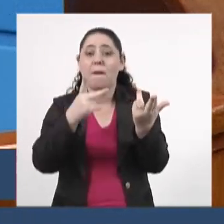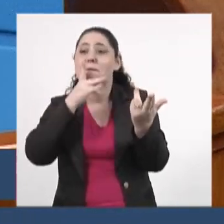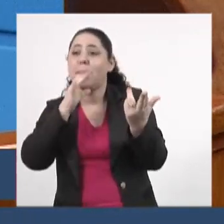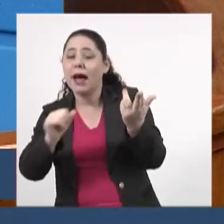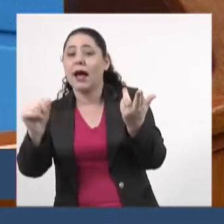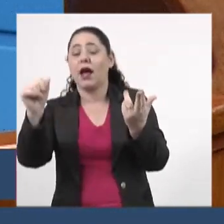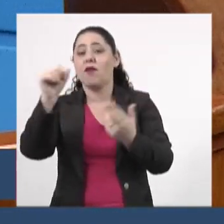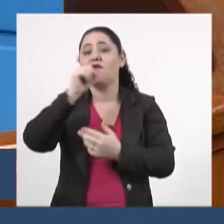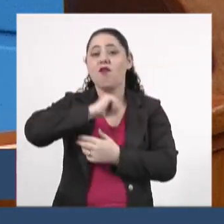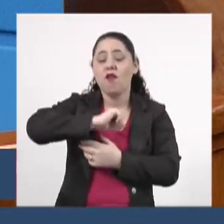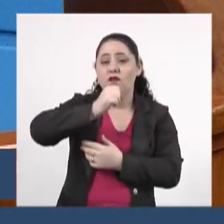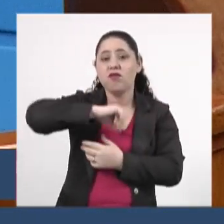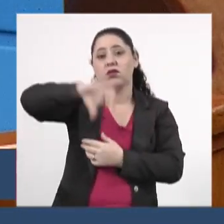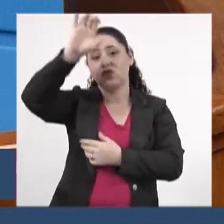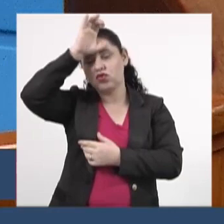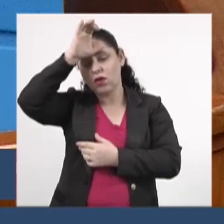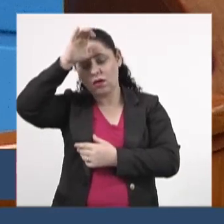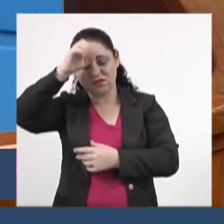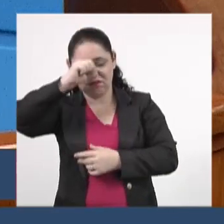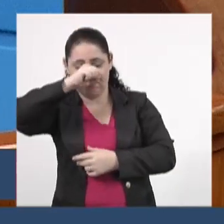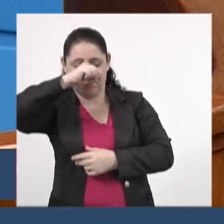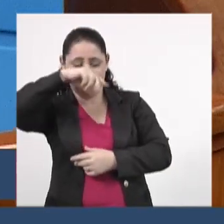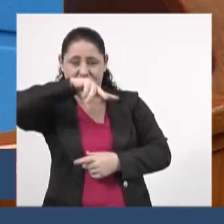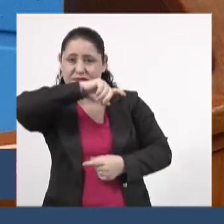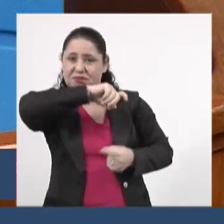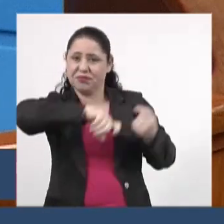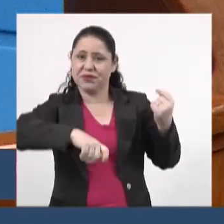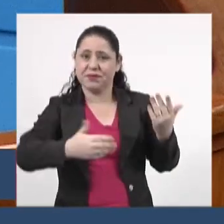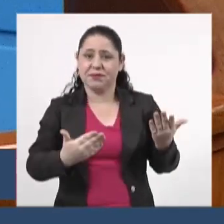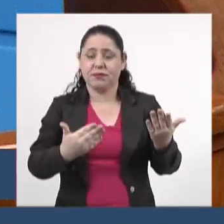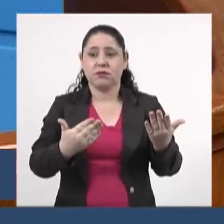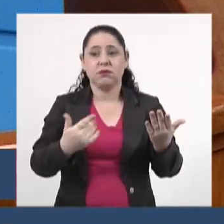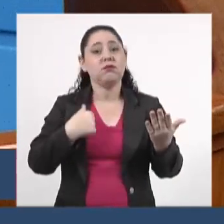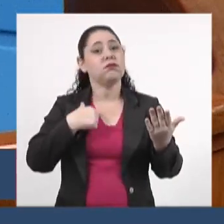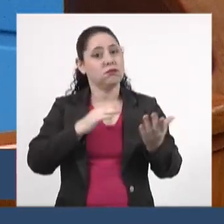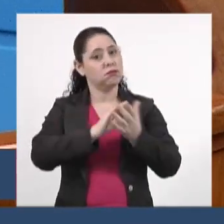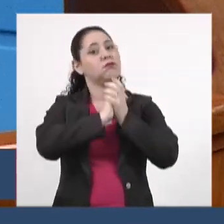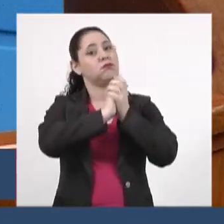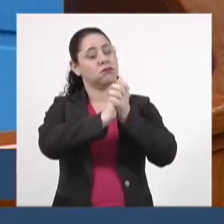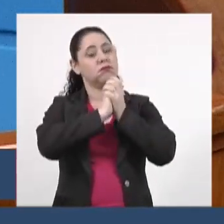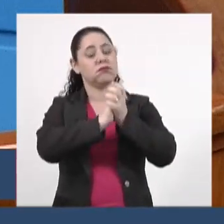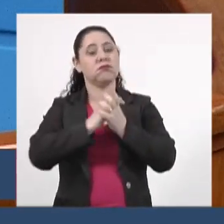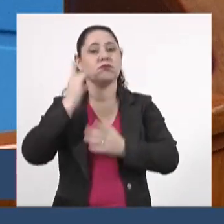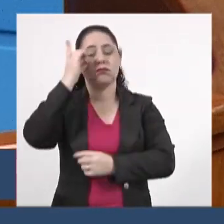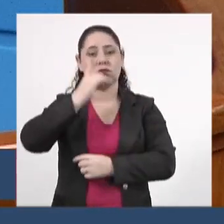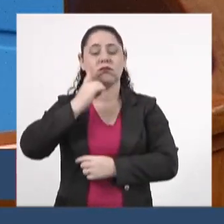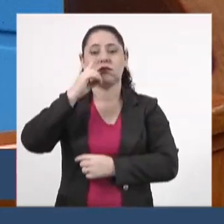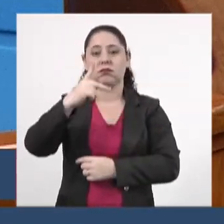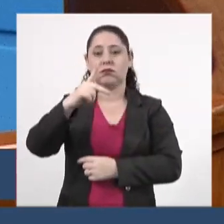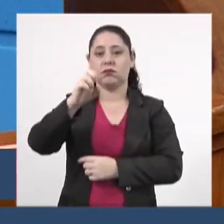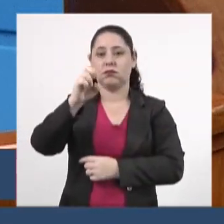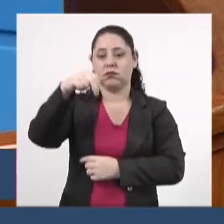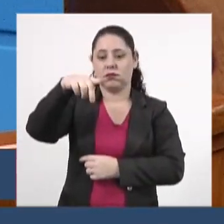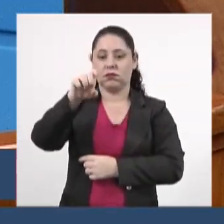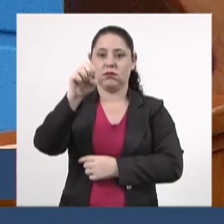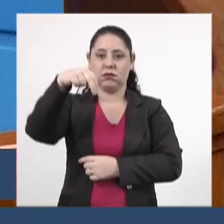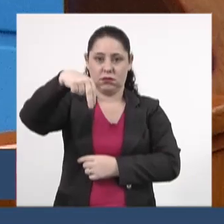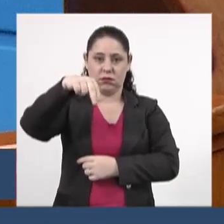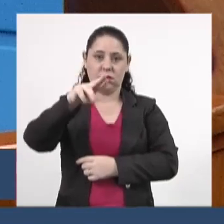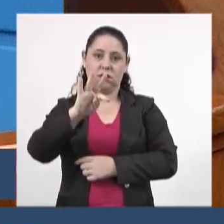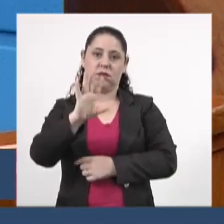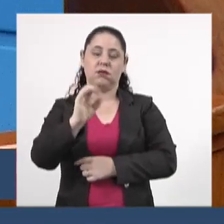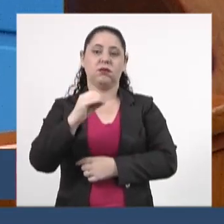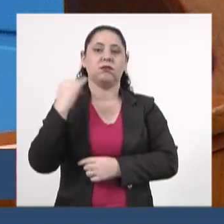de crueldade com ela. E eu quero parabenizar, né, o deputado Pedrocian Neto por abordar esse tema que é